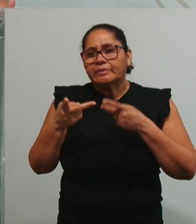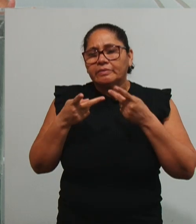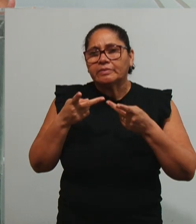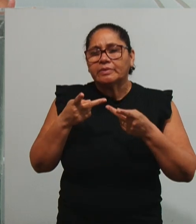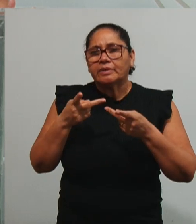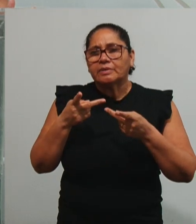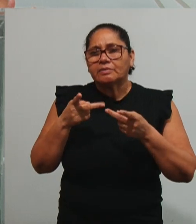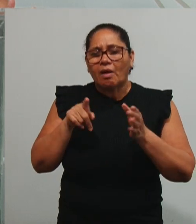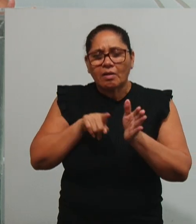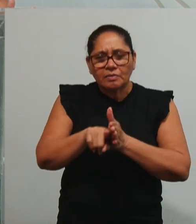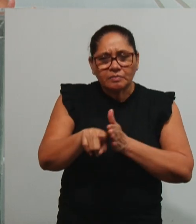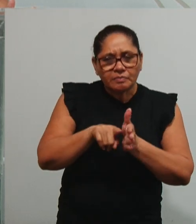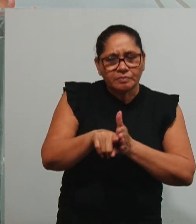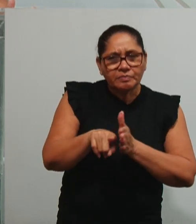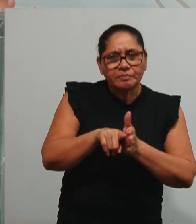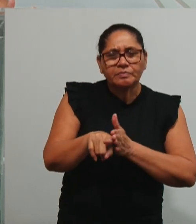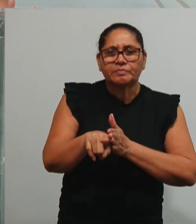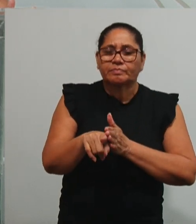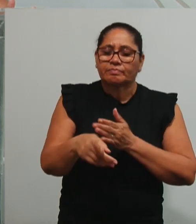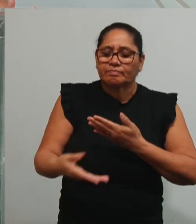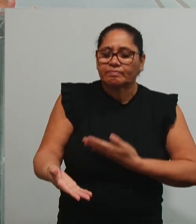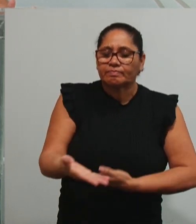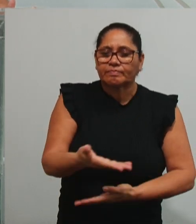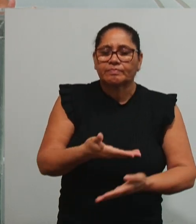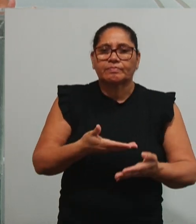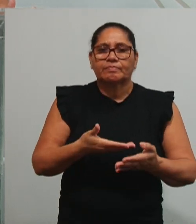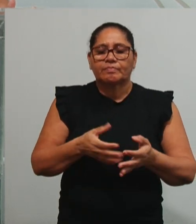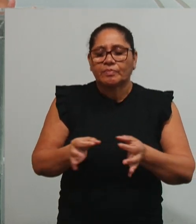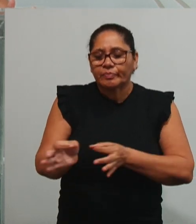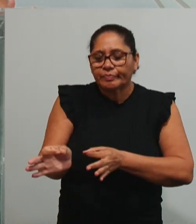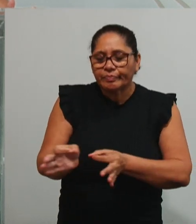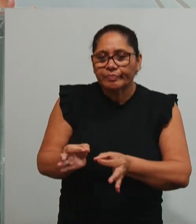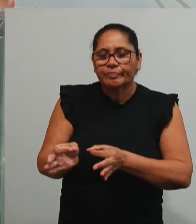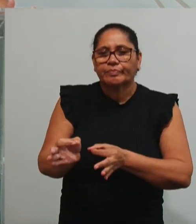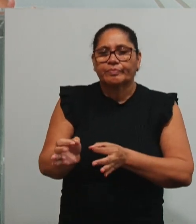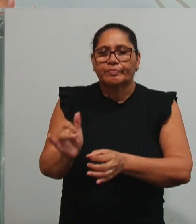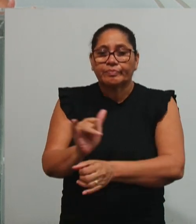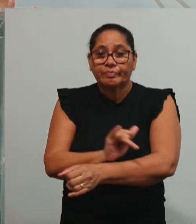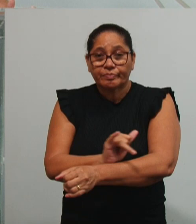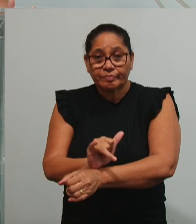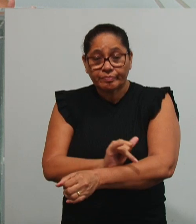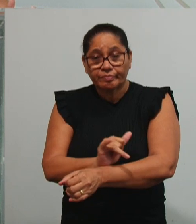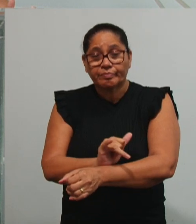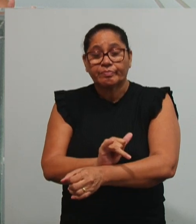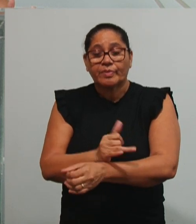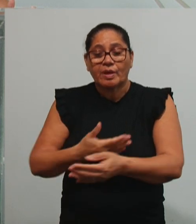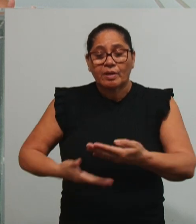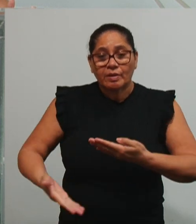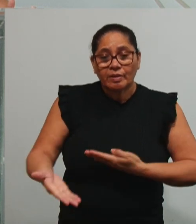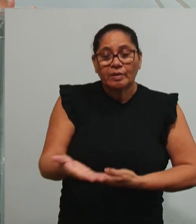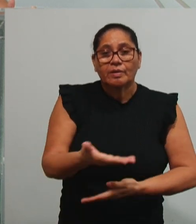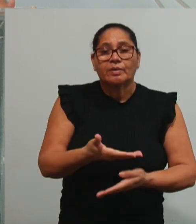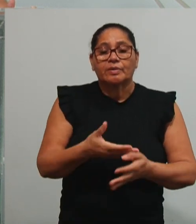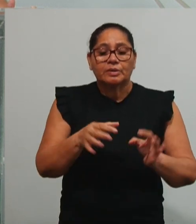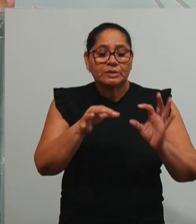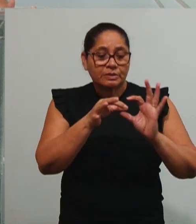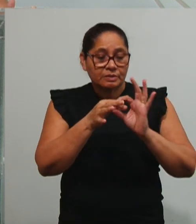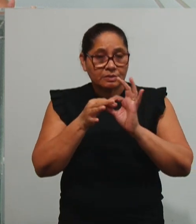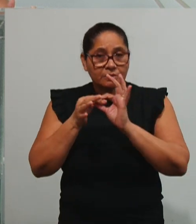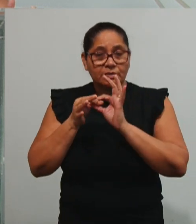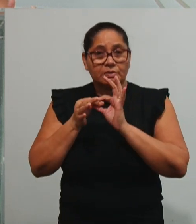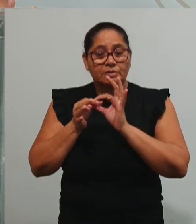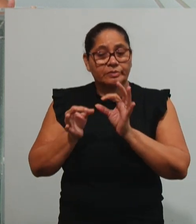vários questionamentos em relação ao planejamento e à estratégia e em relação à ligação